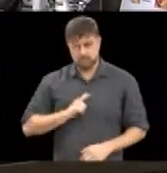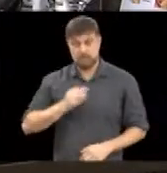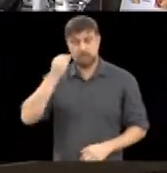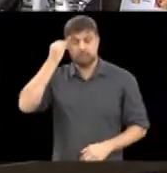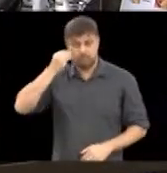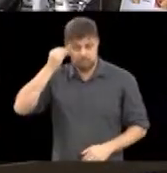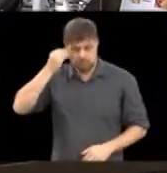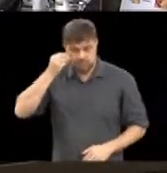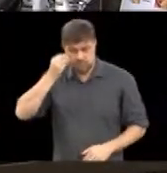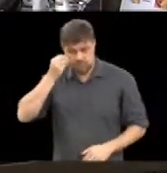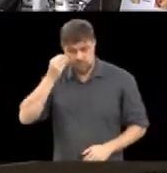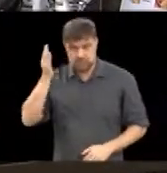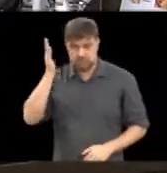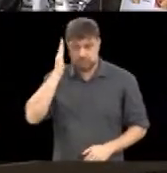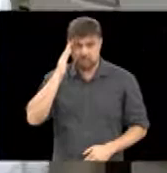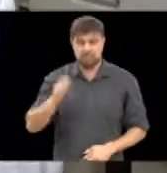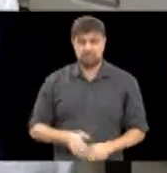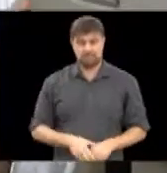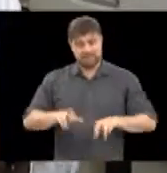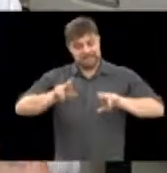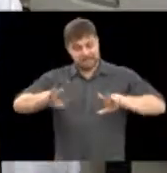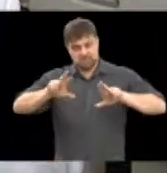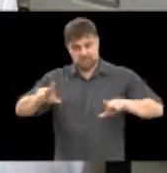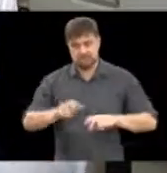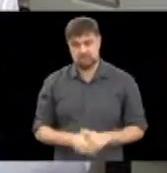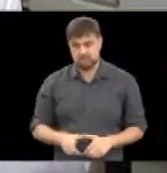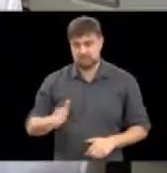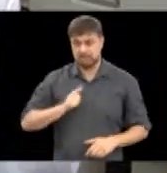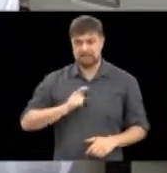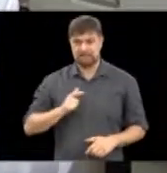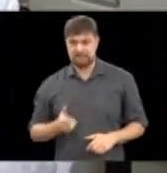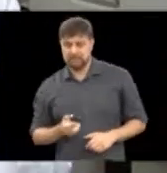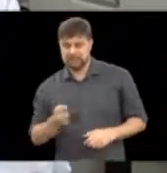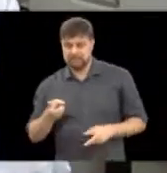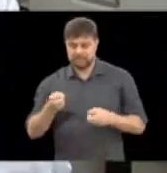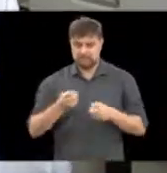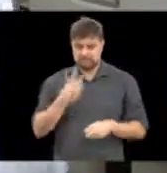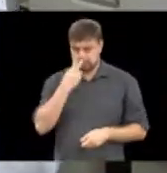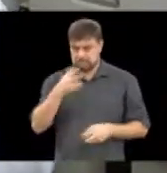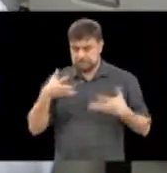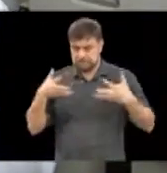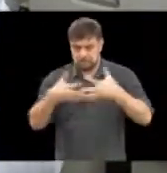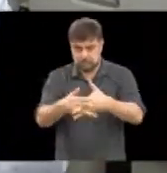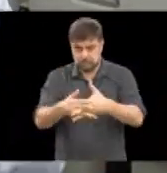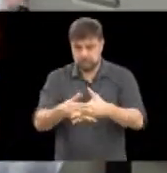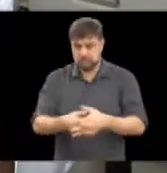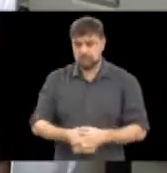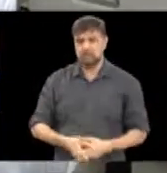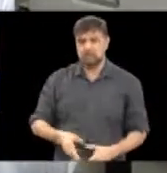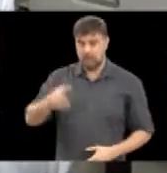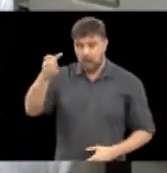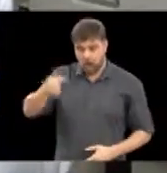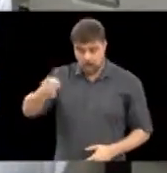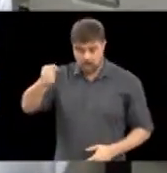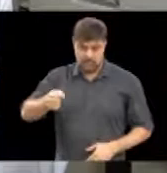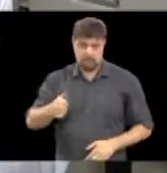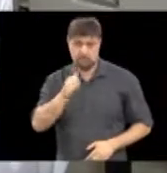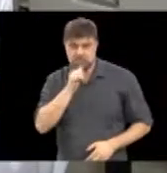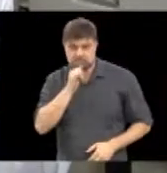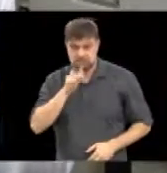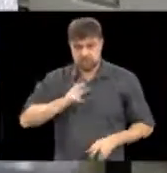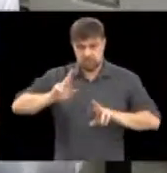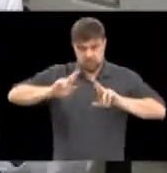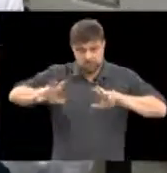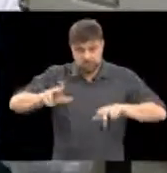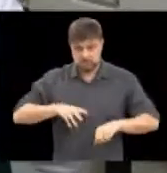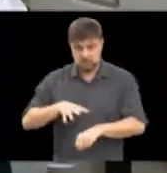pelo teste a gente descobre. Uma coisa diferente da outra, muitas vezes o mecanismo da alergia e da intolerância são mecanismos